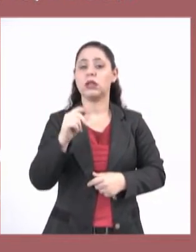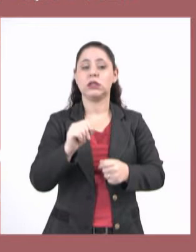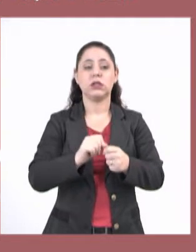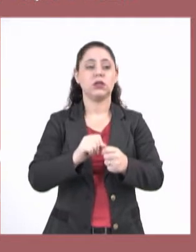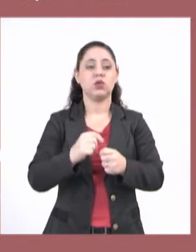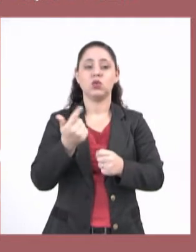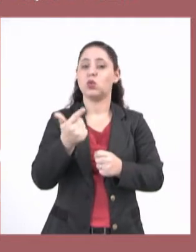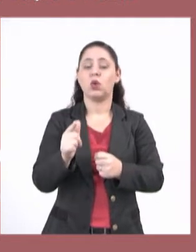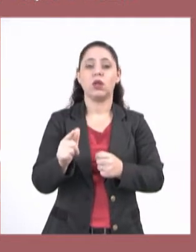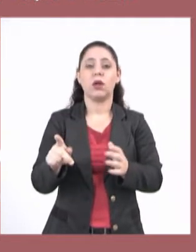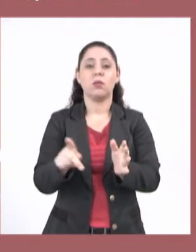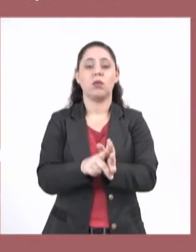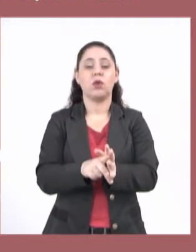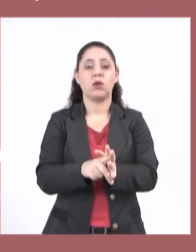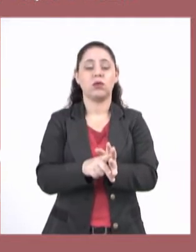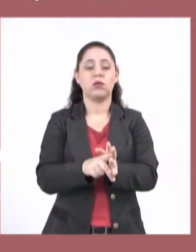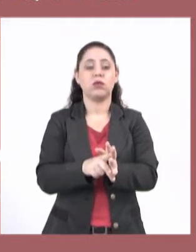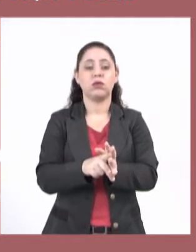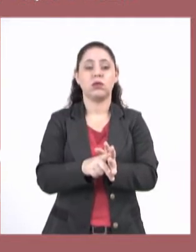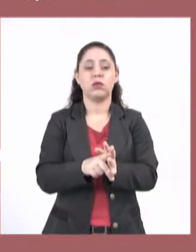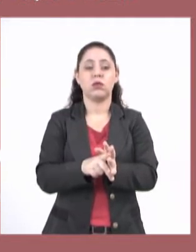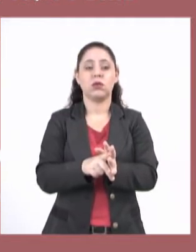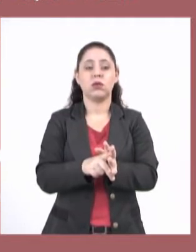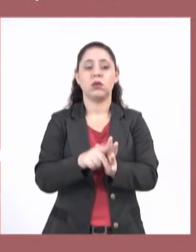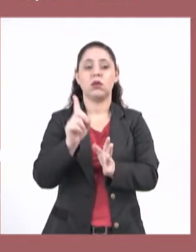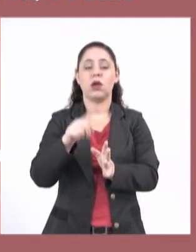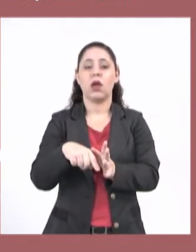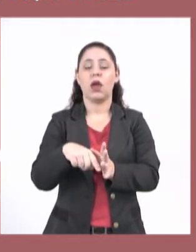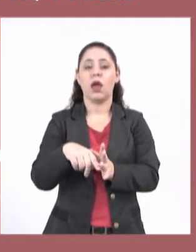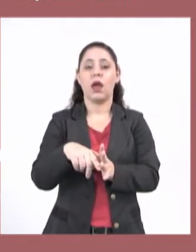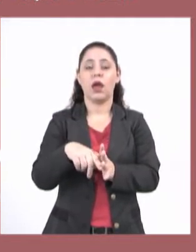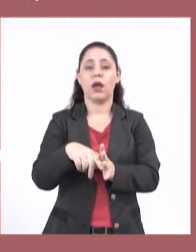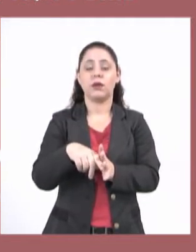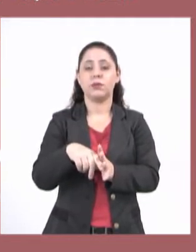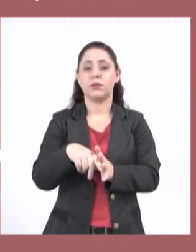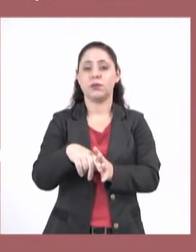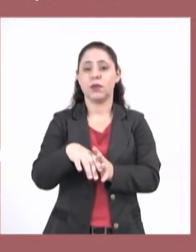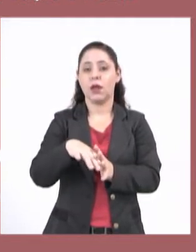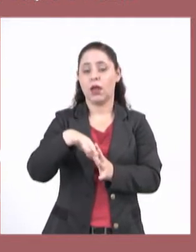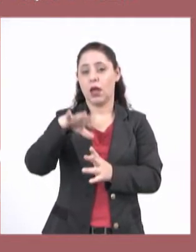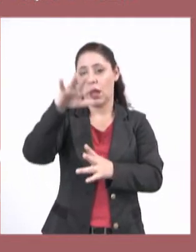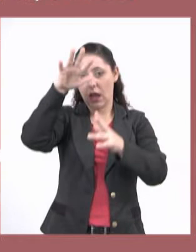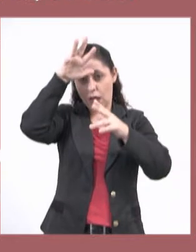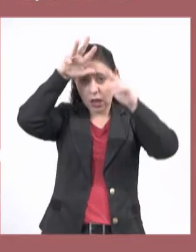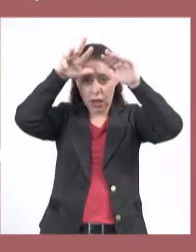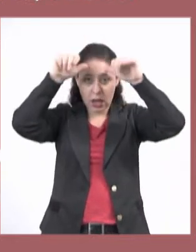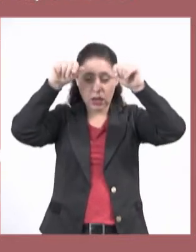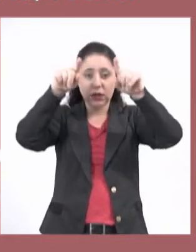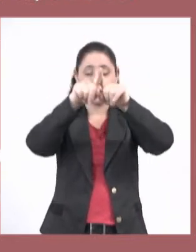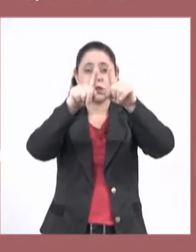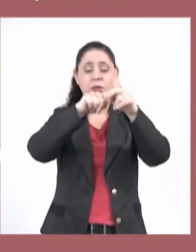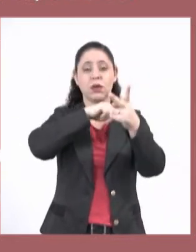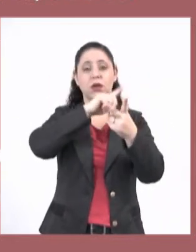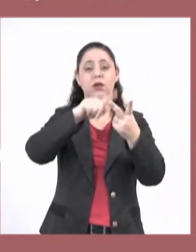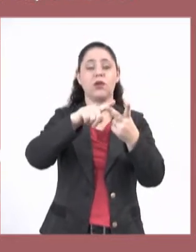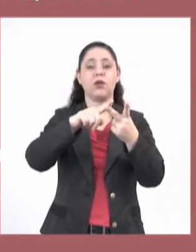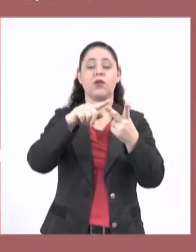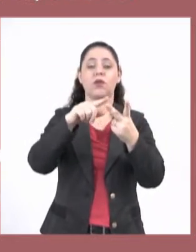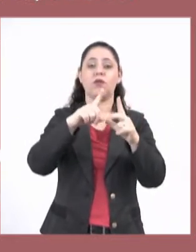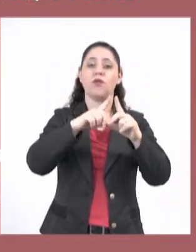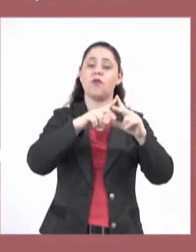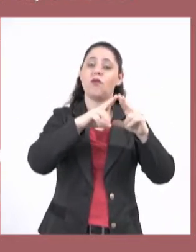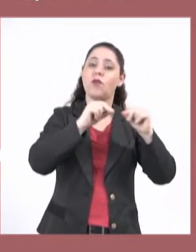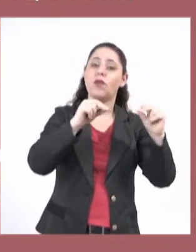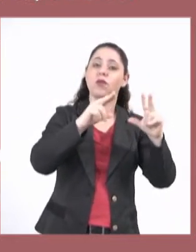com esse equipamento de SAM, né? Que é Rio Branco, no Acre, nós aqui no Mato Grosso do Sul e Florianópolis, em Santa